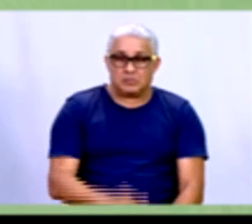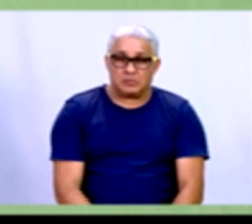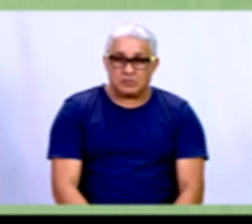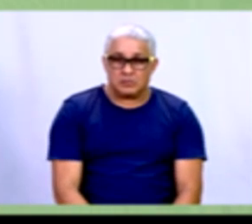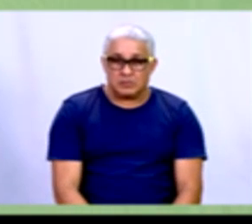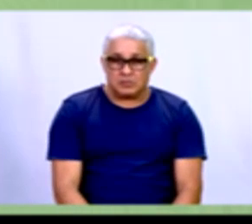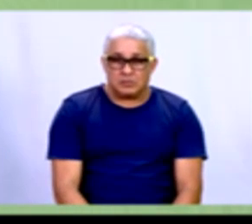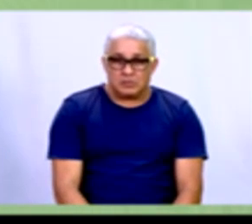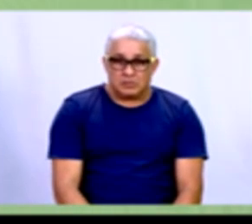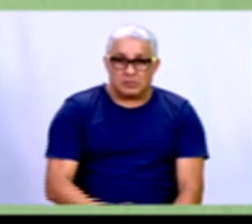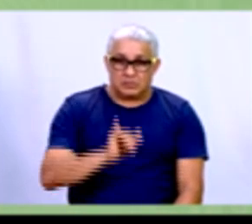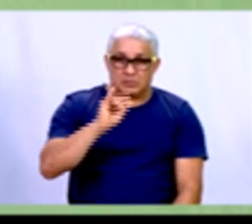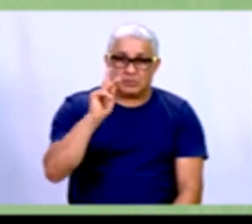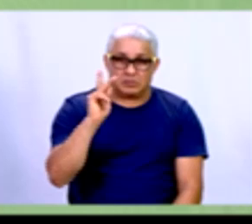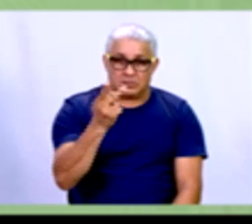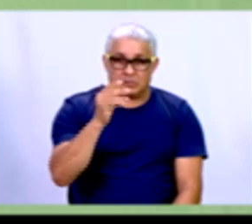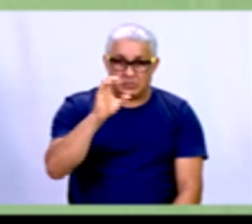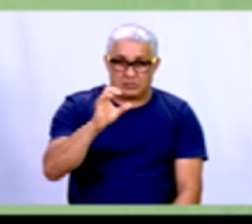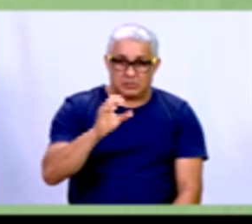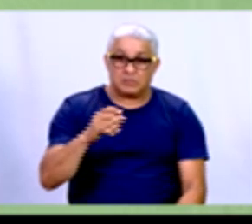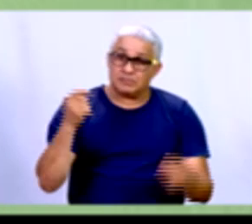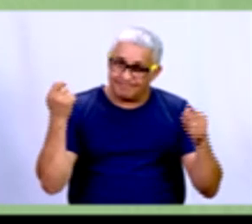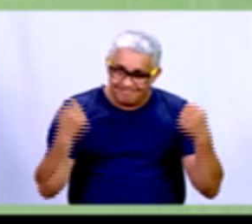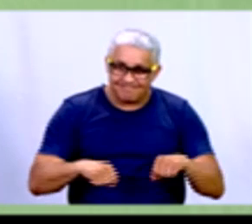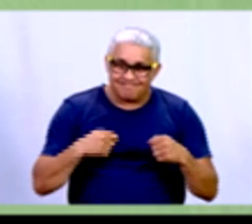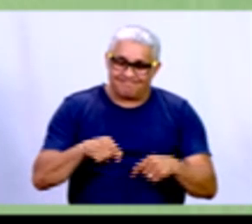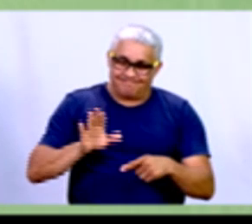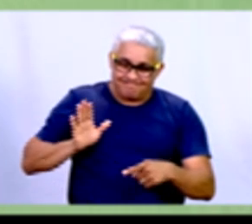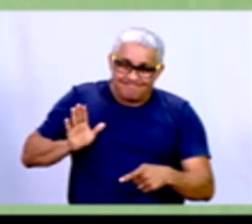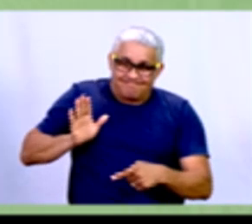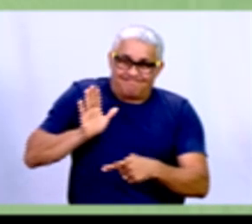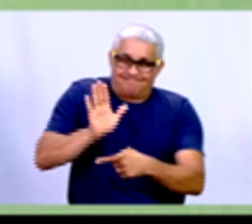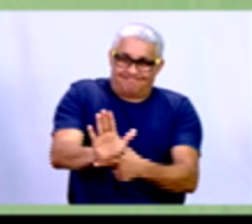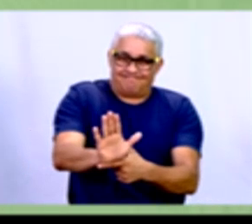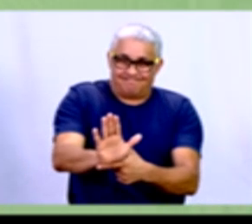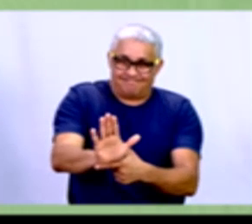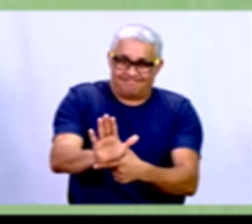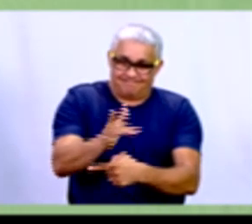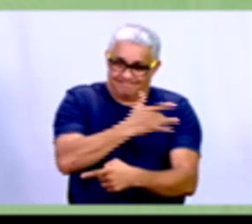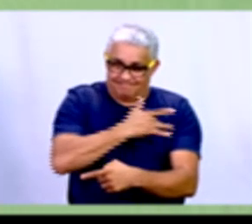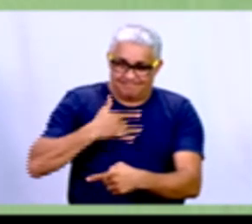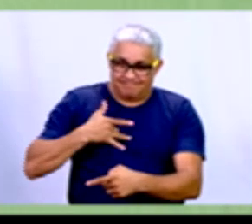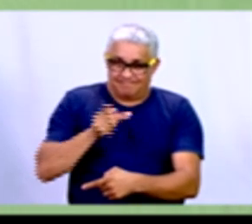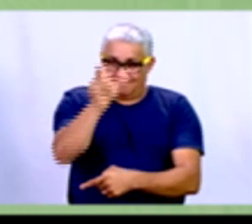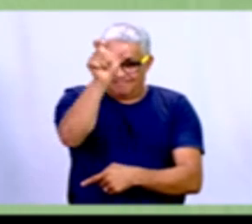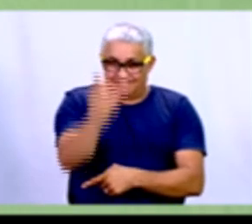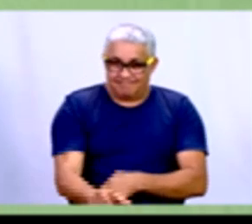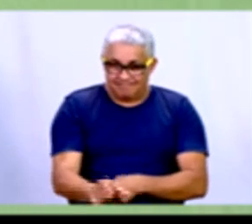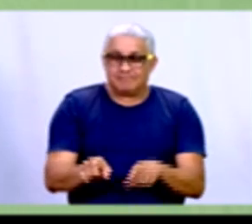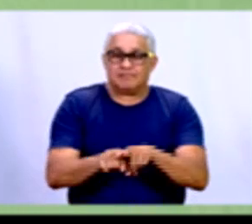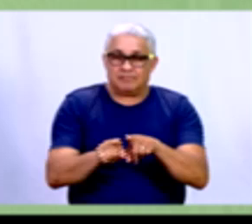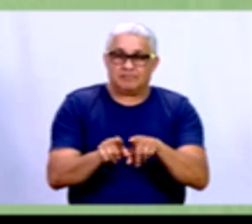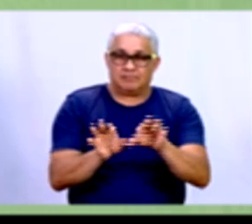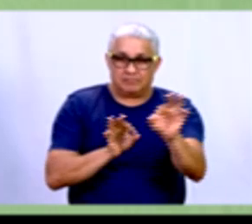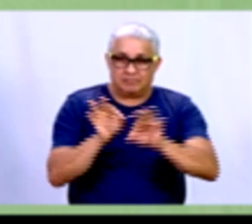que a IHC ela tem que favorecer a saúde pessoal e da organização.